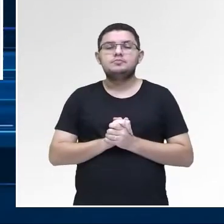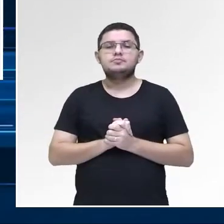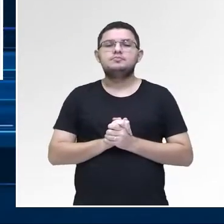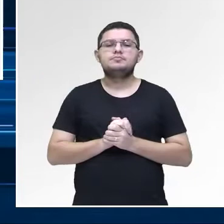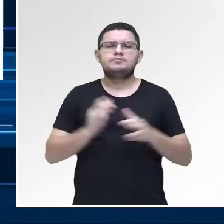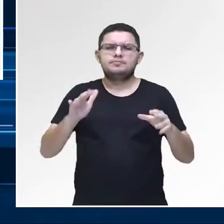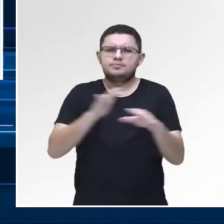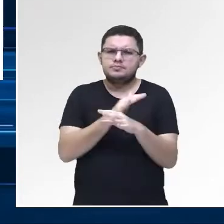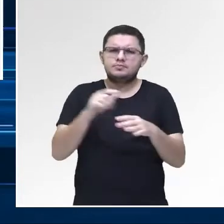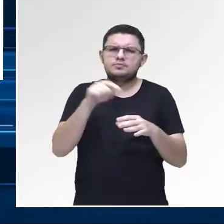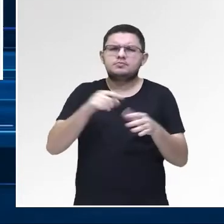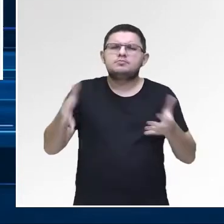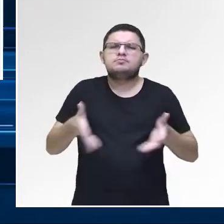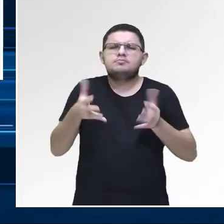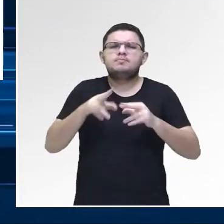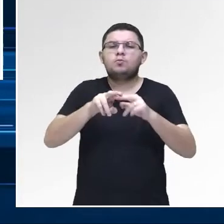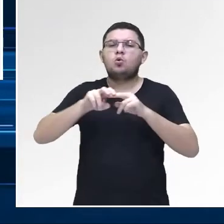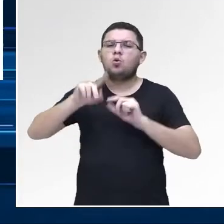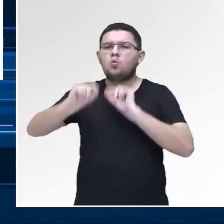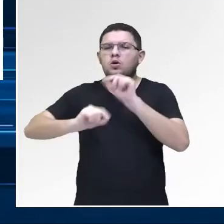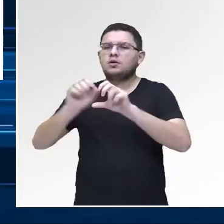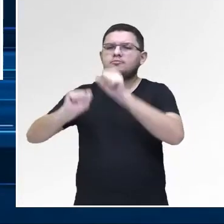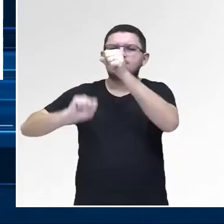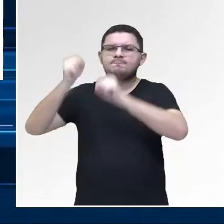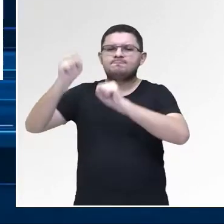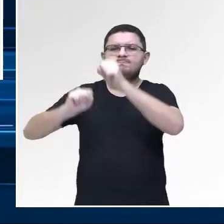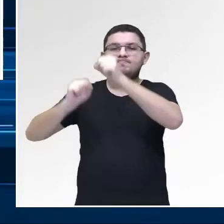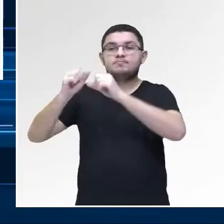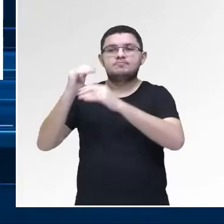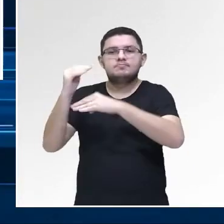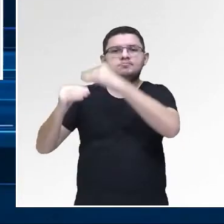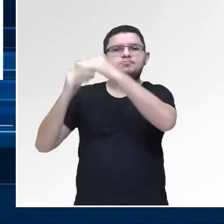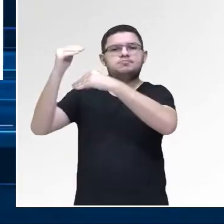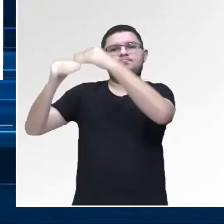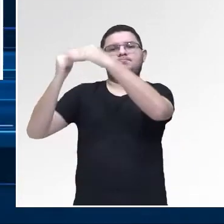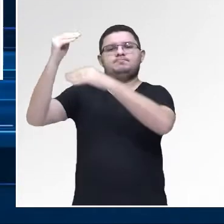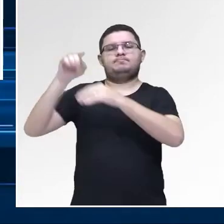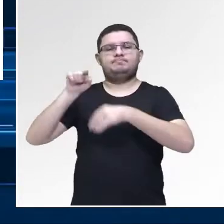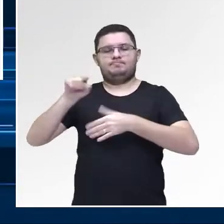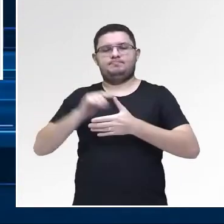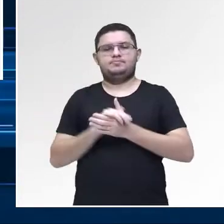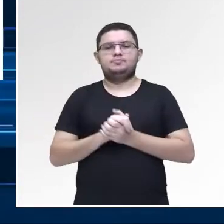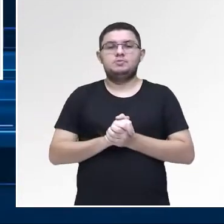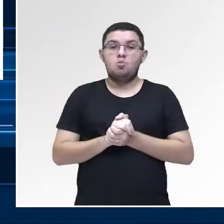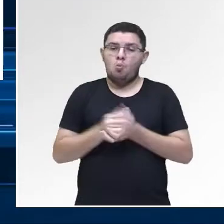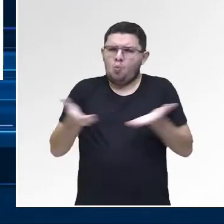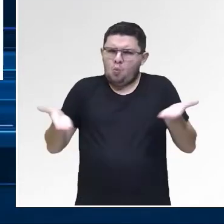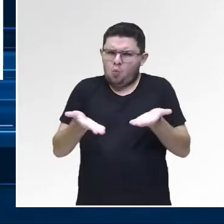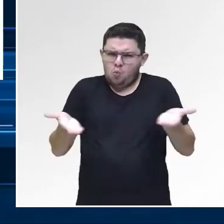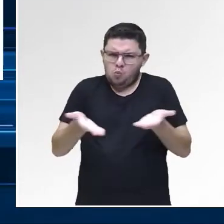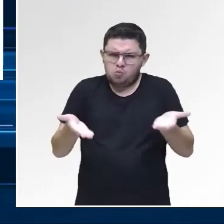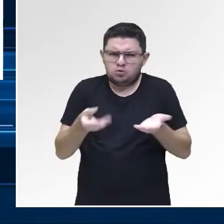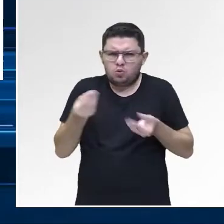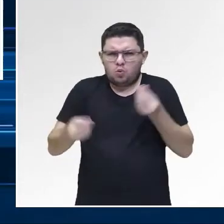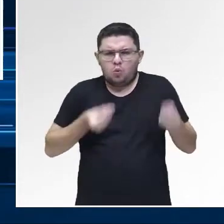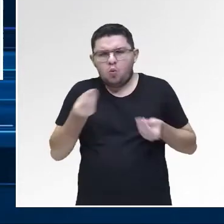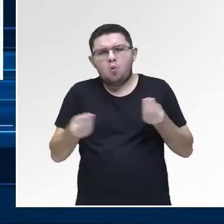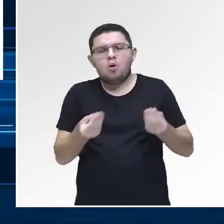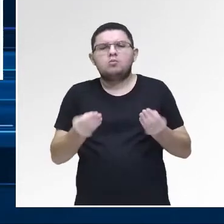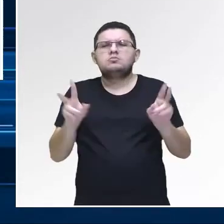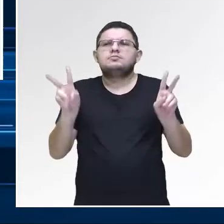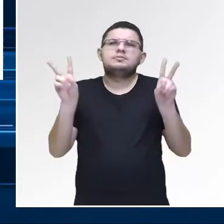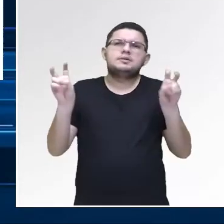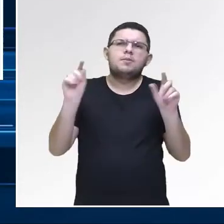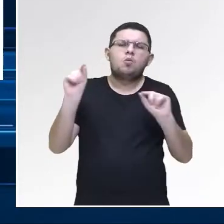impulso maior depois com a chegada das indústrias. Okay? E hoje, gente, como será que está essa questão